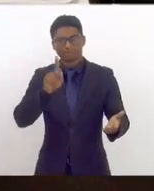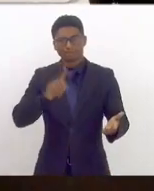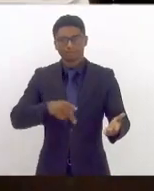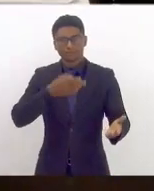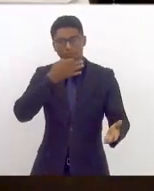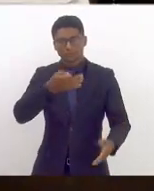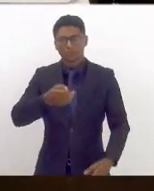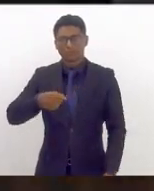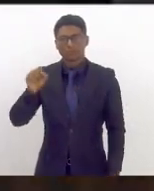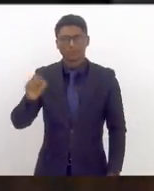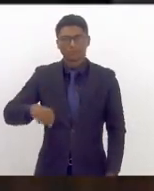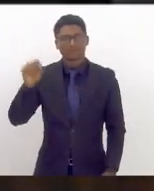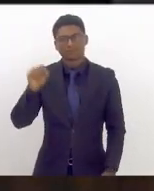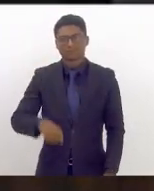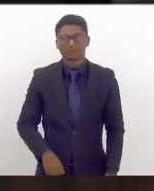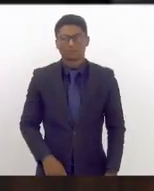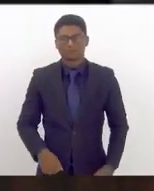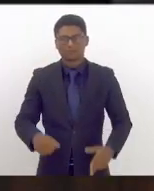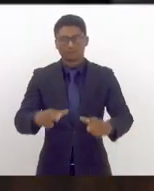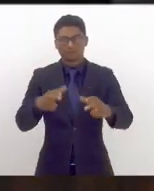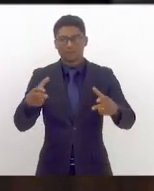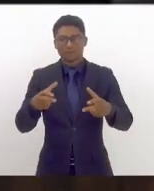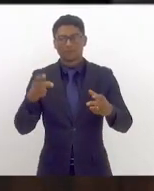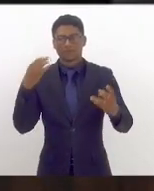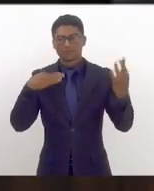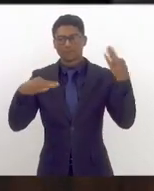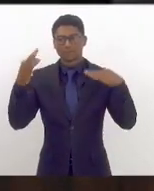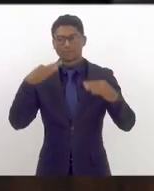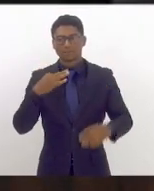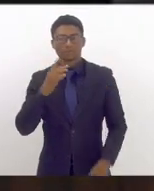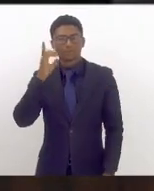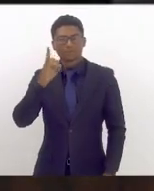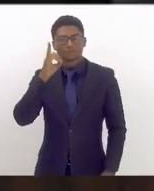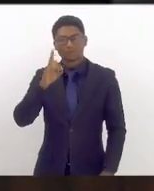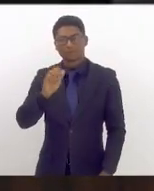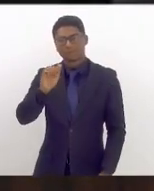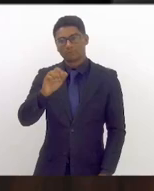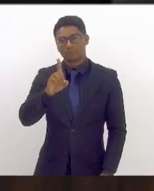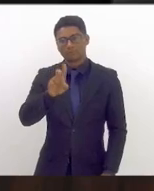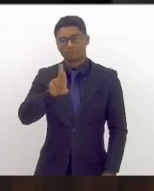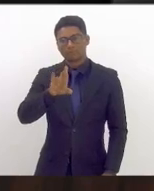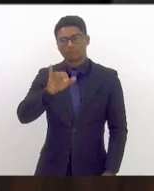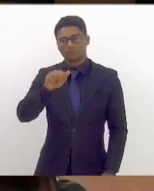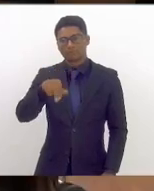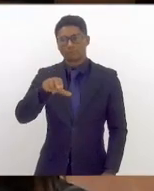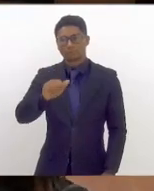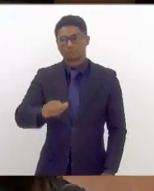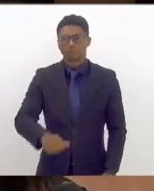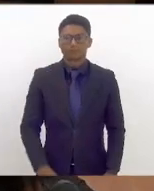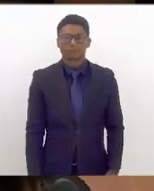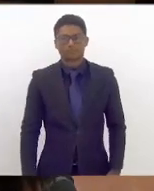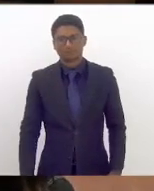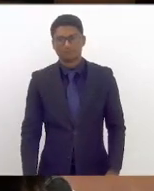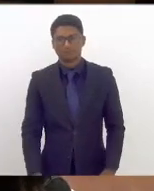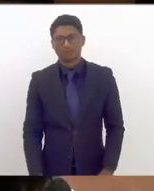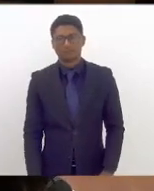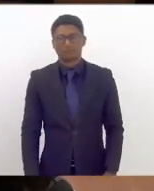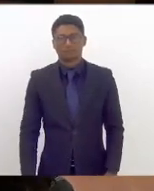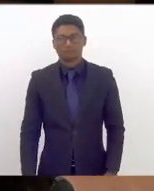favorável pela comissão de turismo Deputado Adriana Baltazar Deputado Adriana